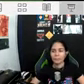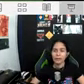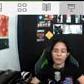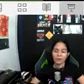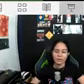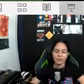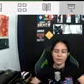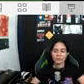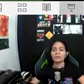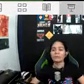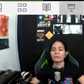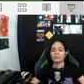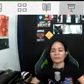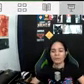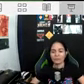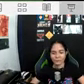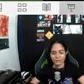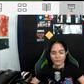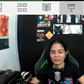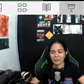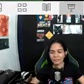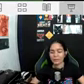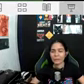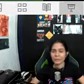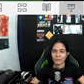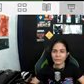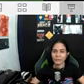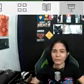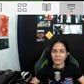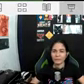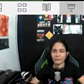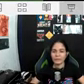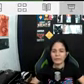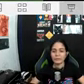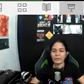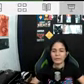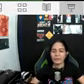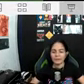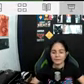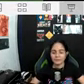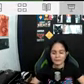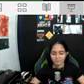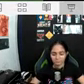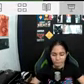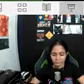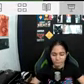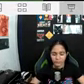problema. E aí, com isso, vocês vão conseguir saber quais as metodologias que